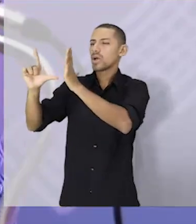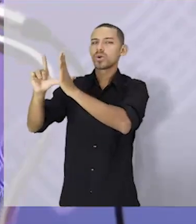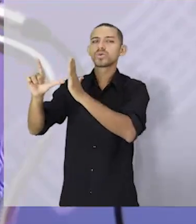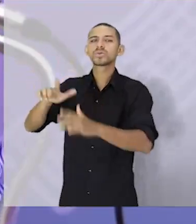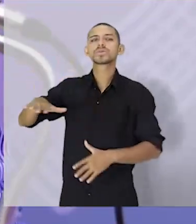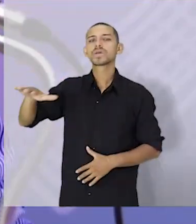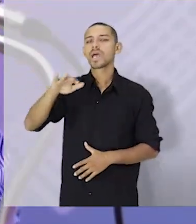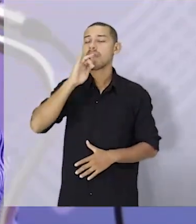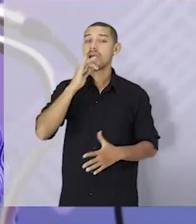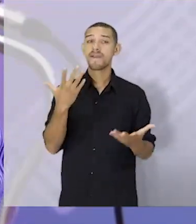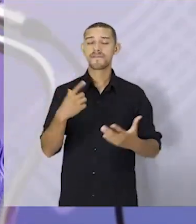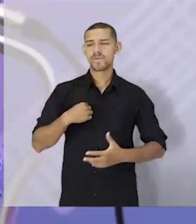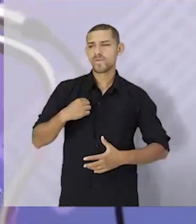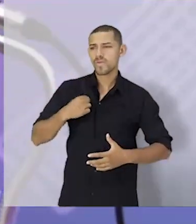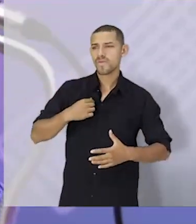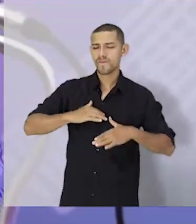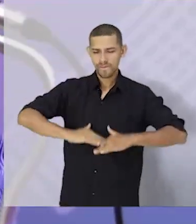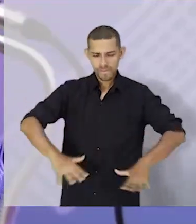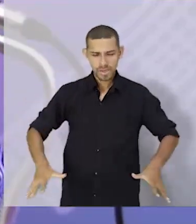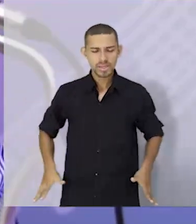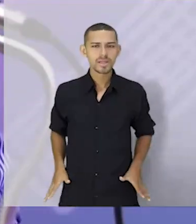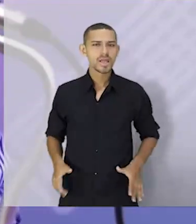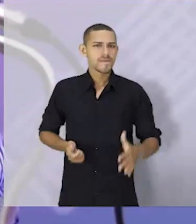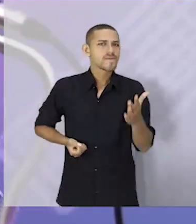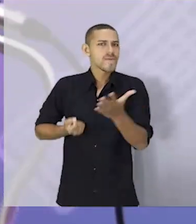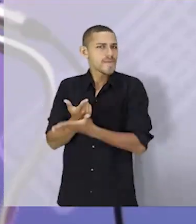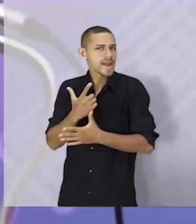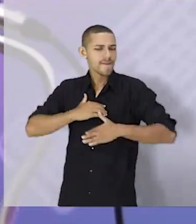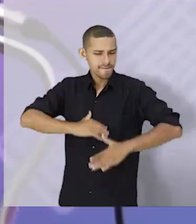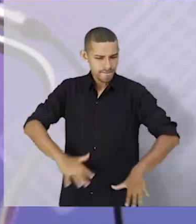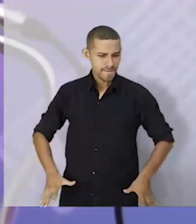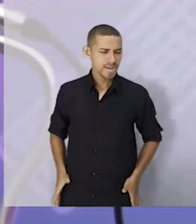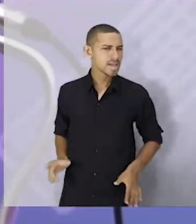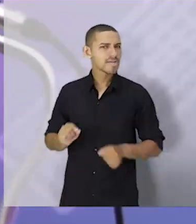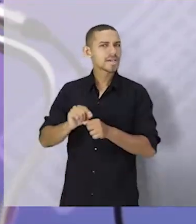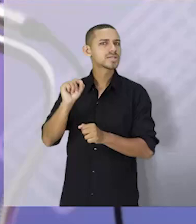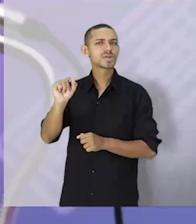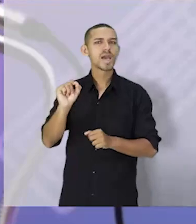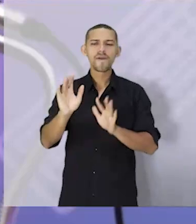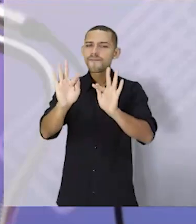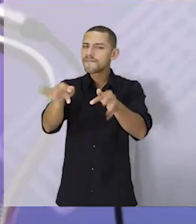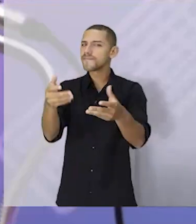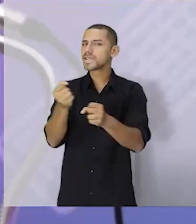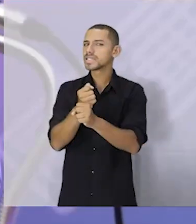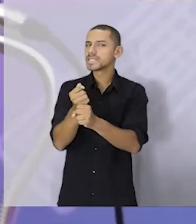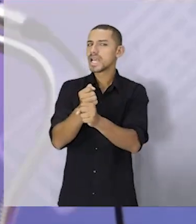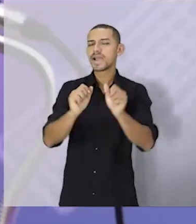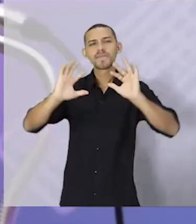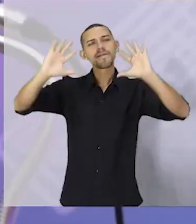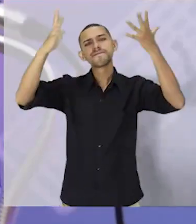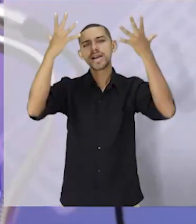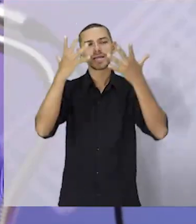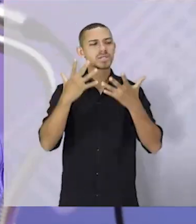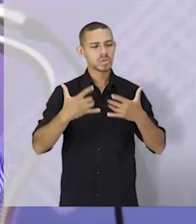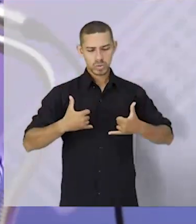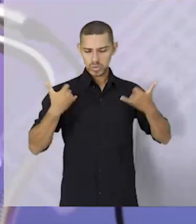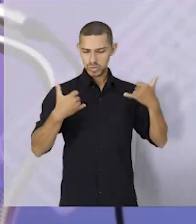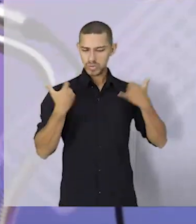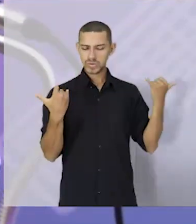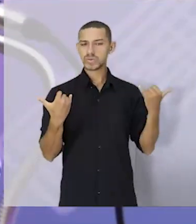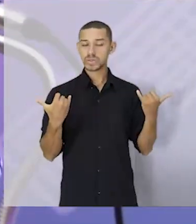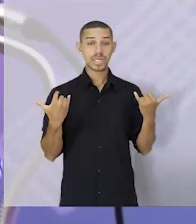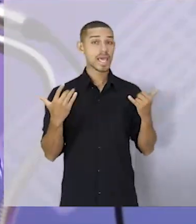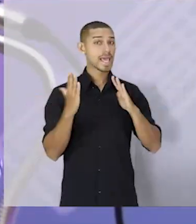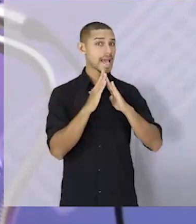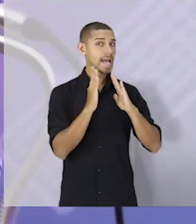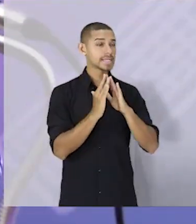um vestido. Eu vou comprar esse vestido, eu vou passar o quê? Eu vou passar um fim de ano com ele, é uma festa, é um aniversário? Será que em casa eu não tenho